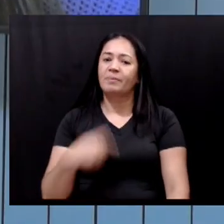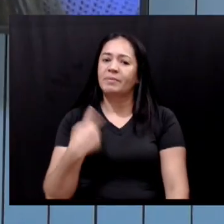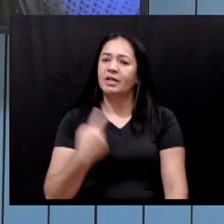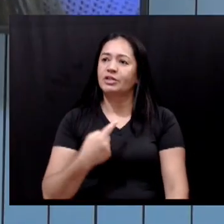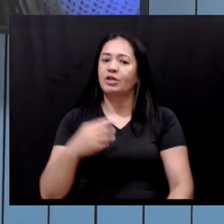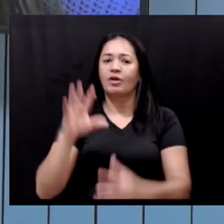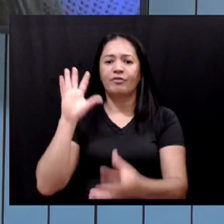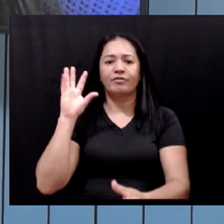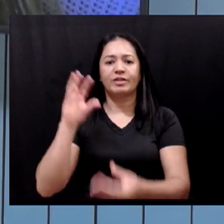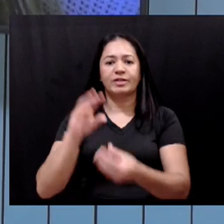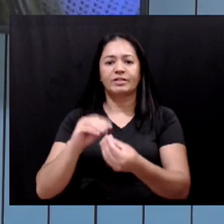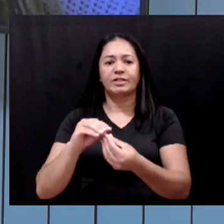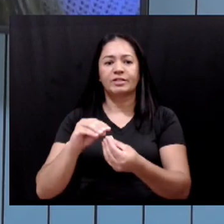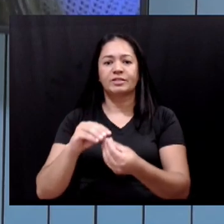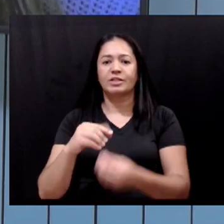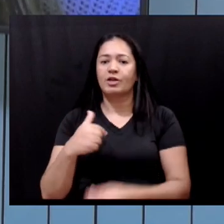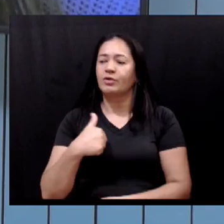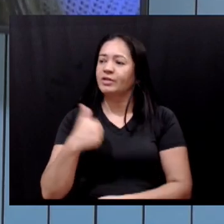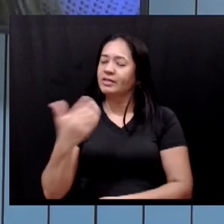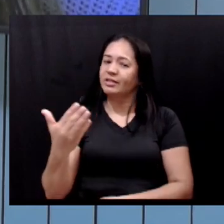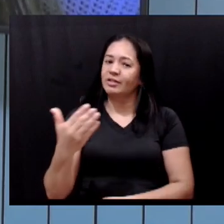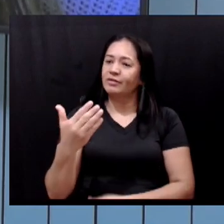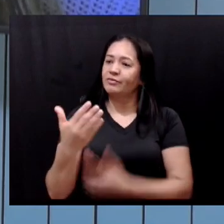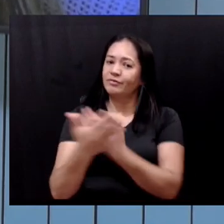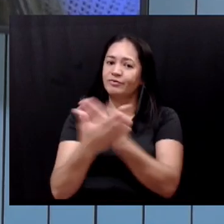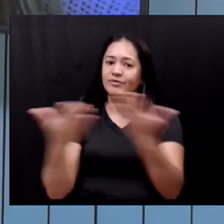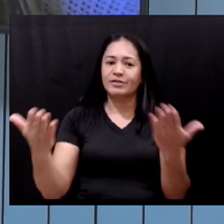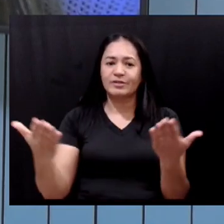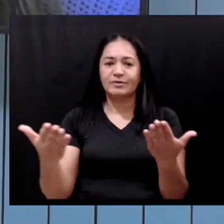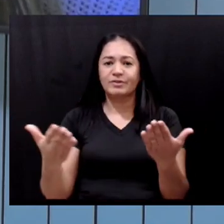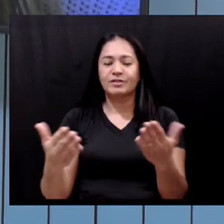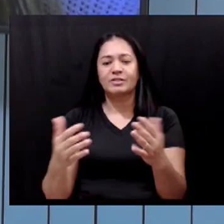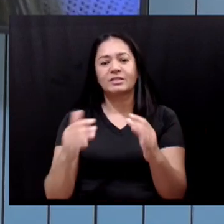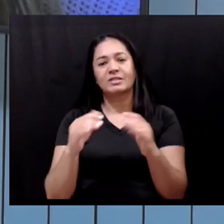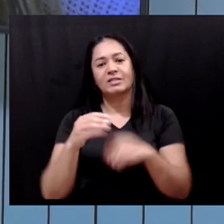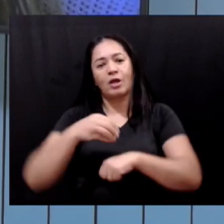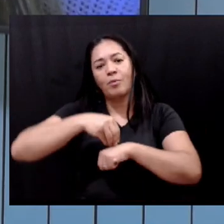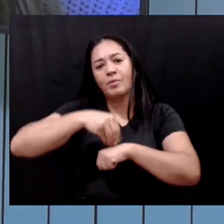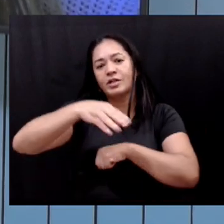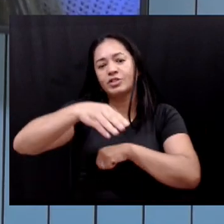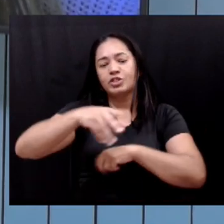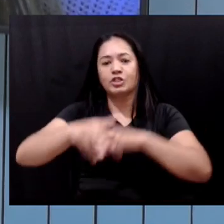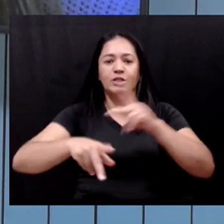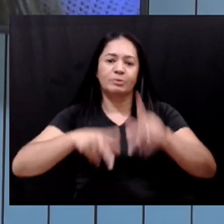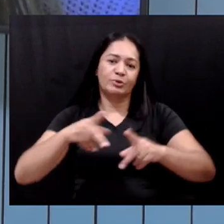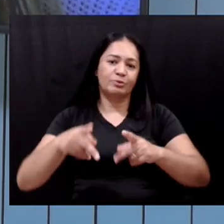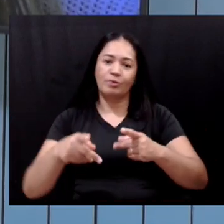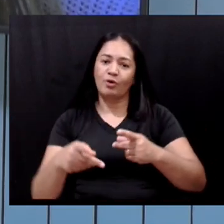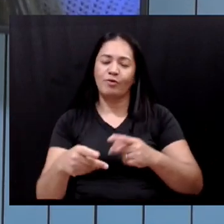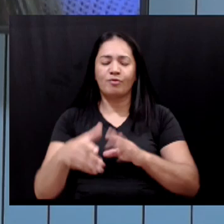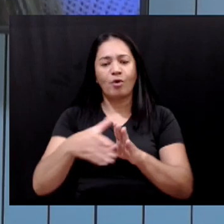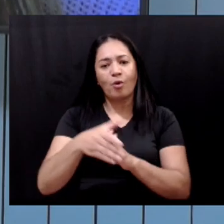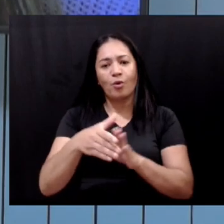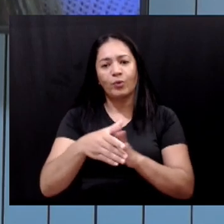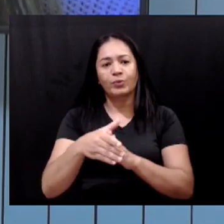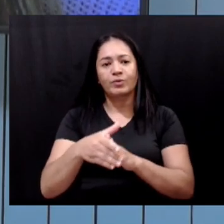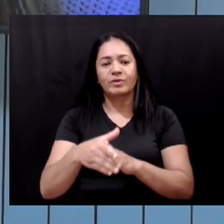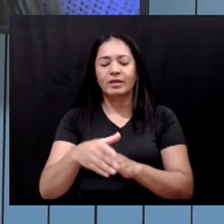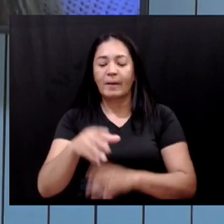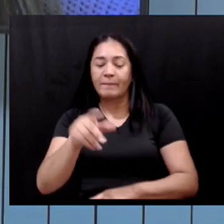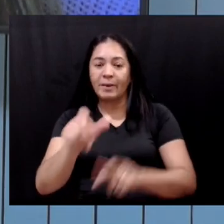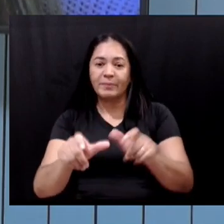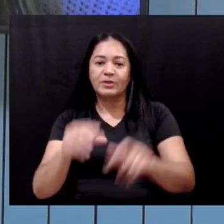eu gostaria que você deixasse um recado para a população, alguma dica, né, orientação, para quem está tentando aí manter uma dieta